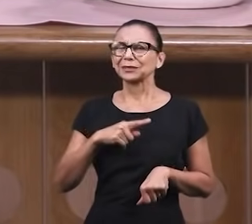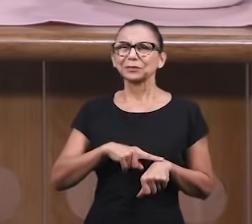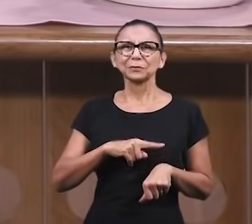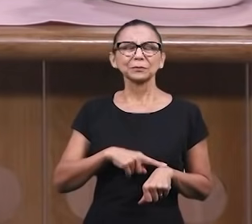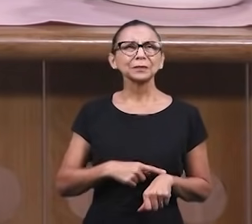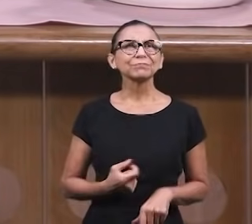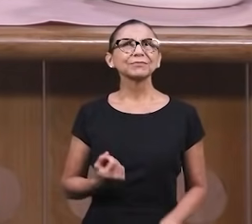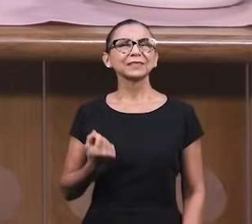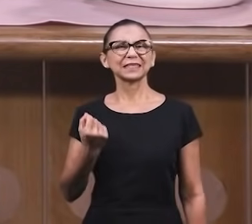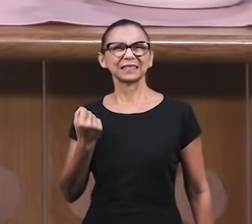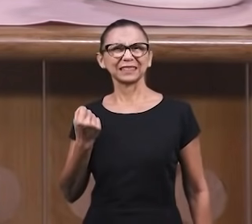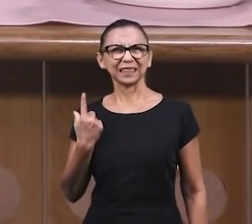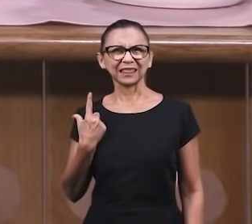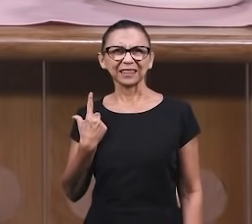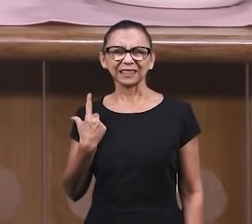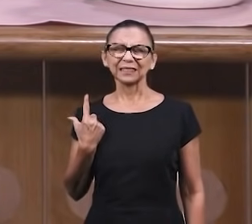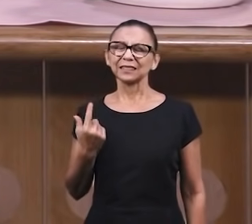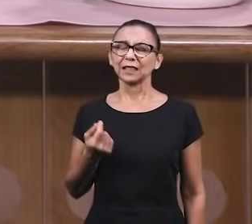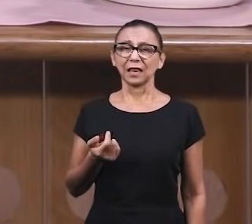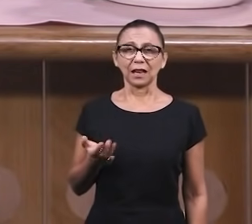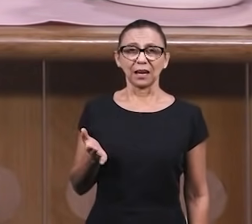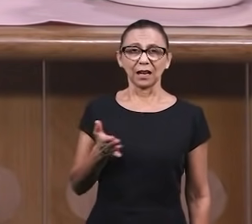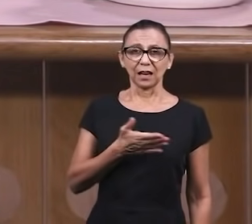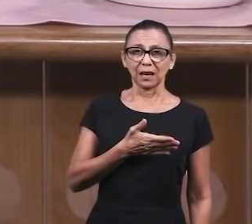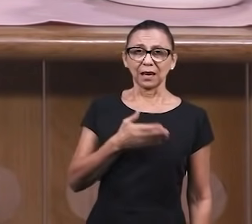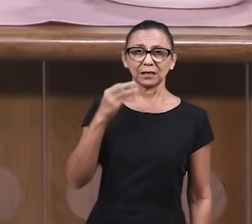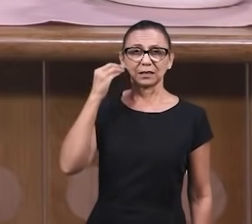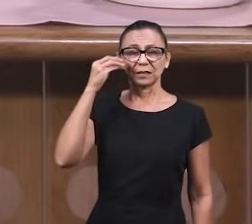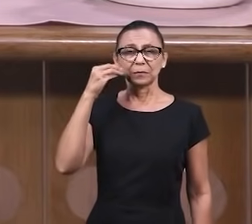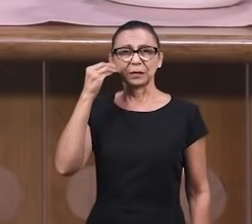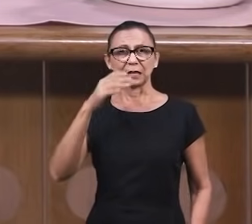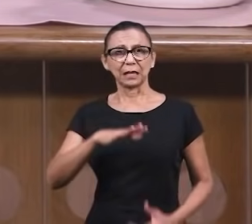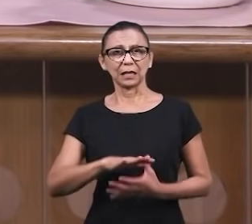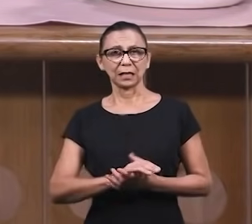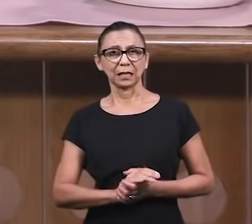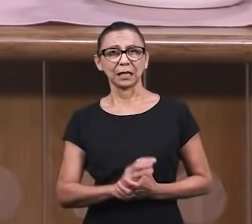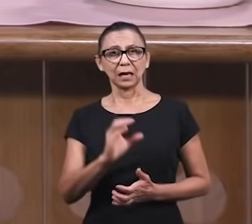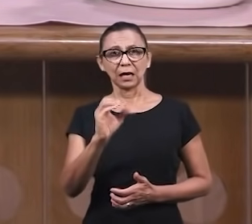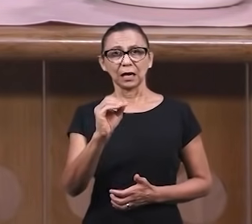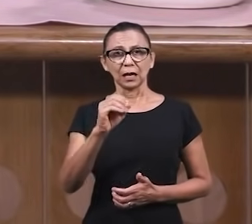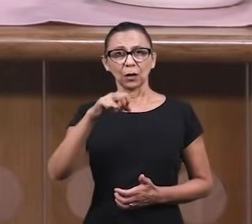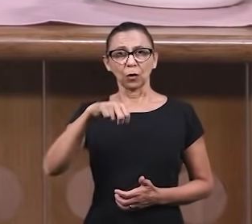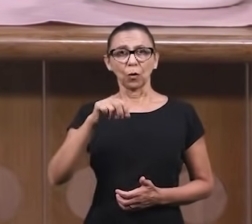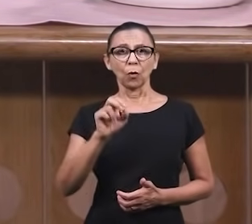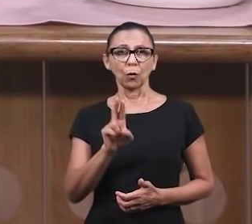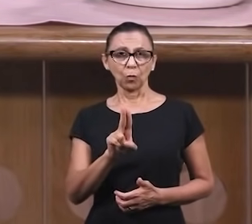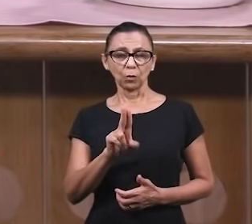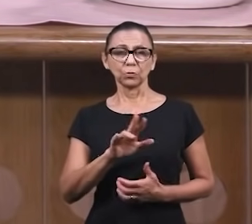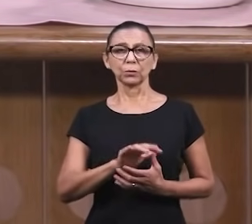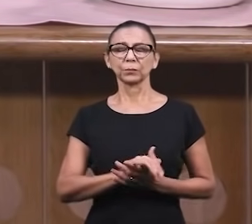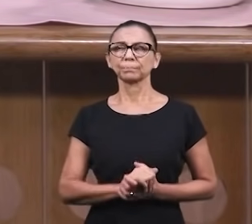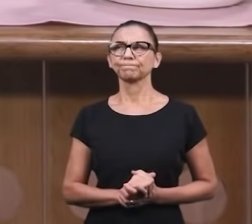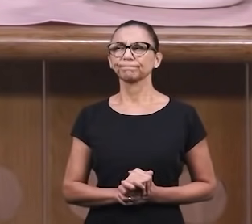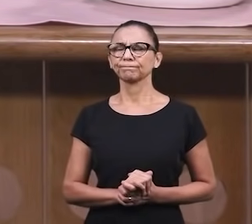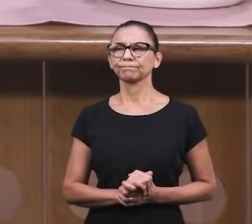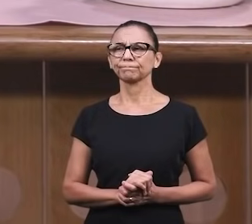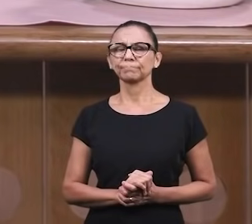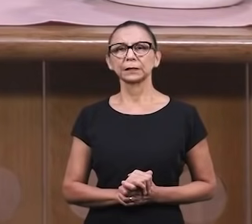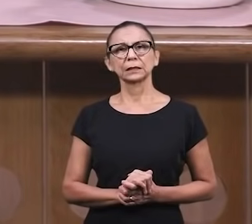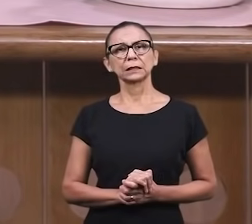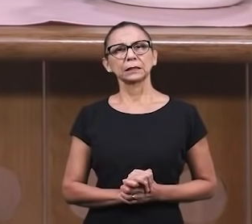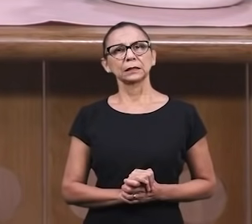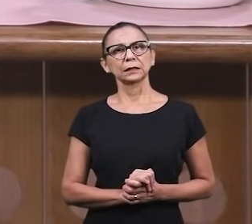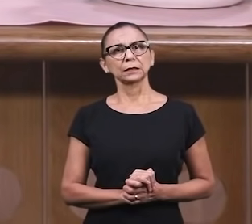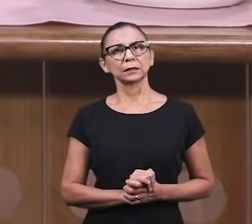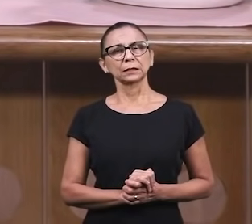estranho. Esses dias, a Organização Mundial de Saúde estava fazendo um relato,